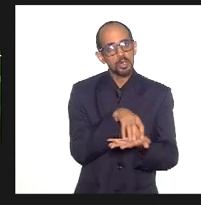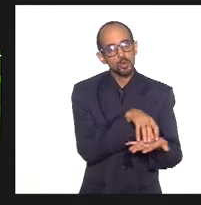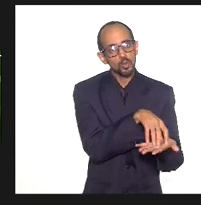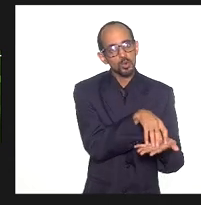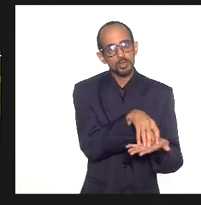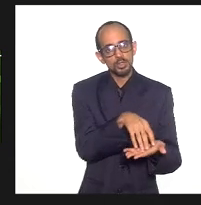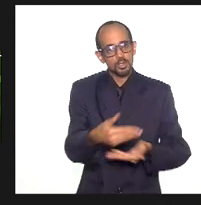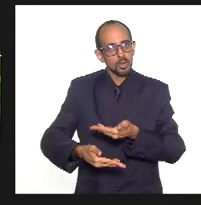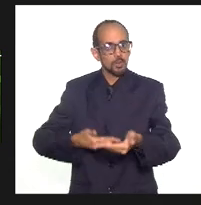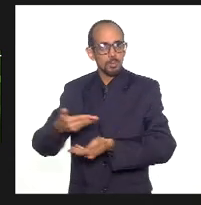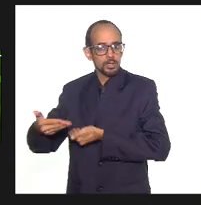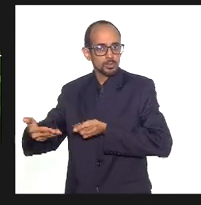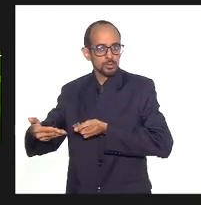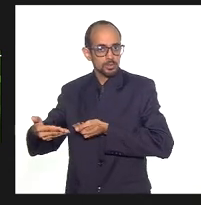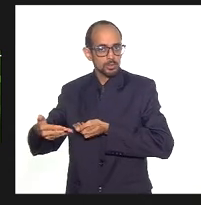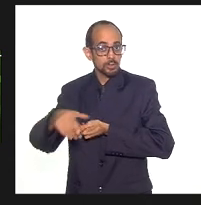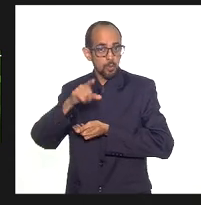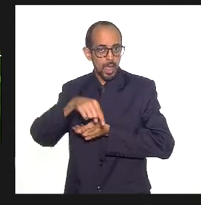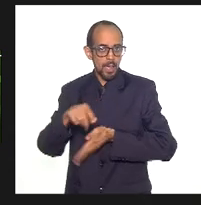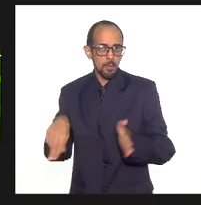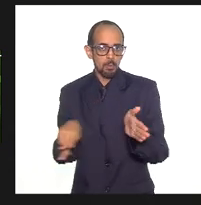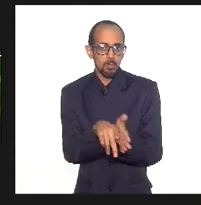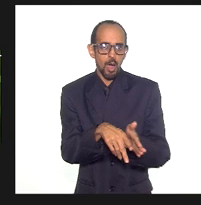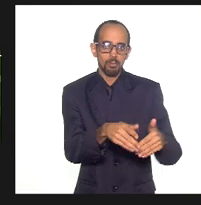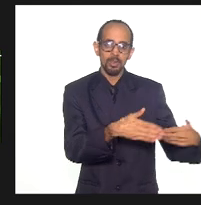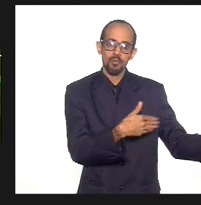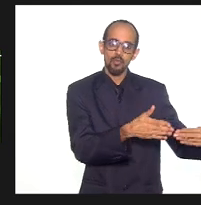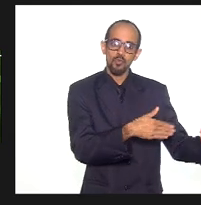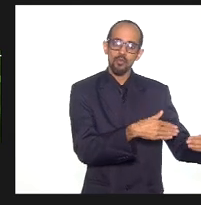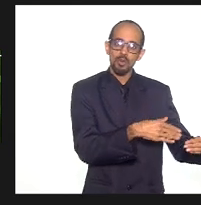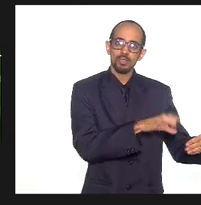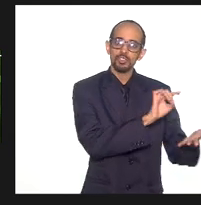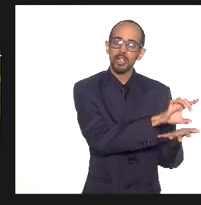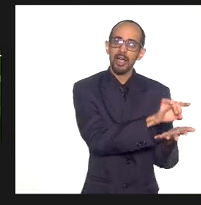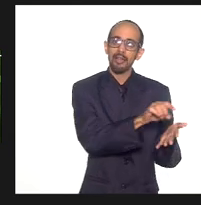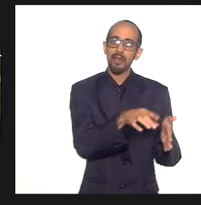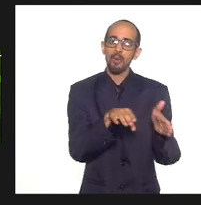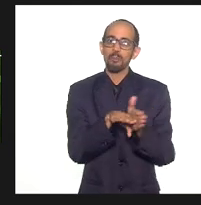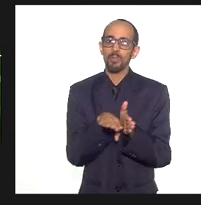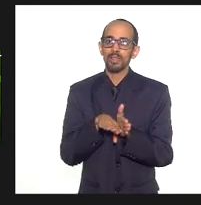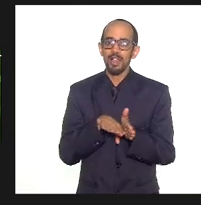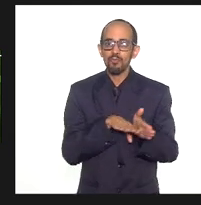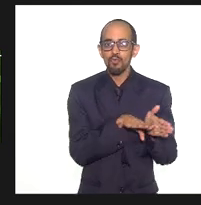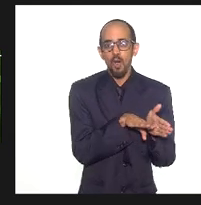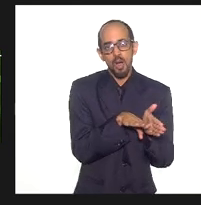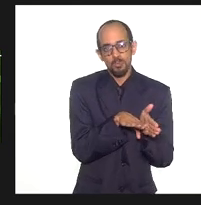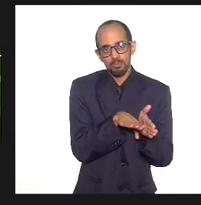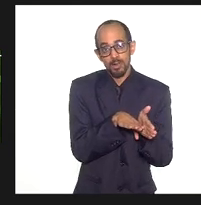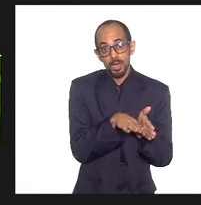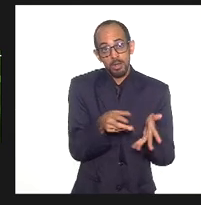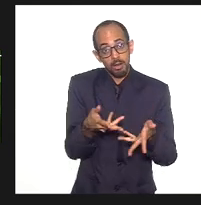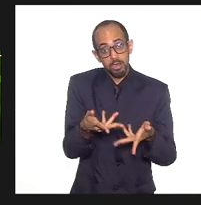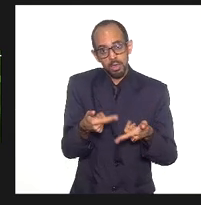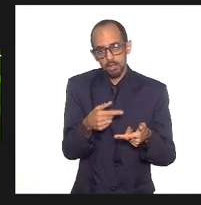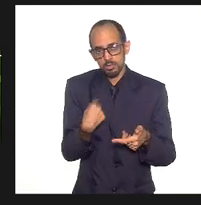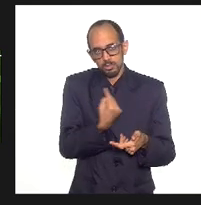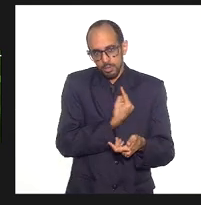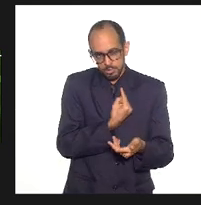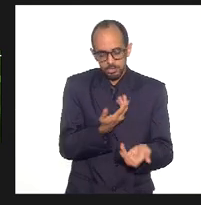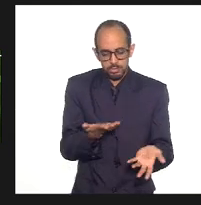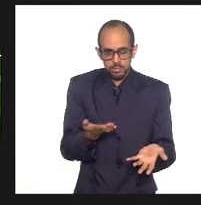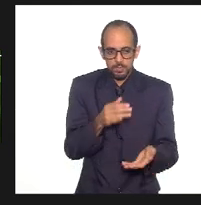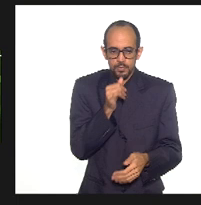conforme o volume de produção de cada plataforma cliente, né? Então, aqui um